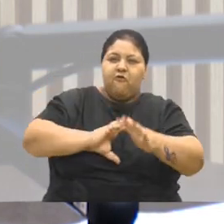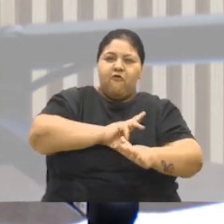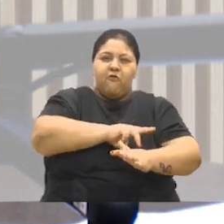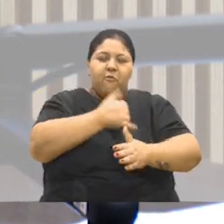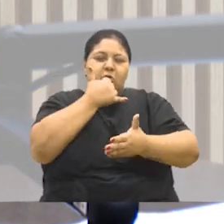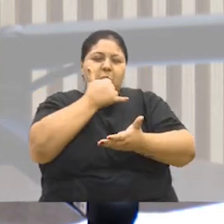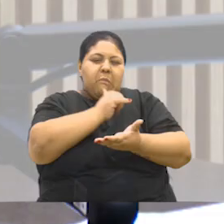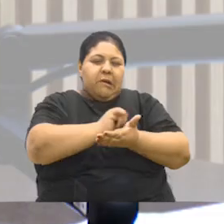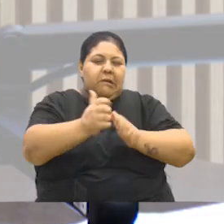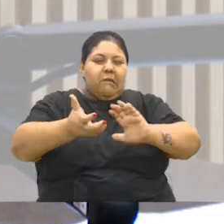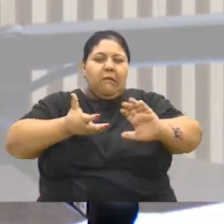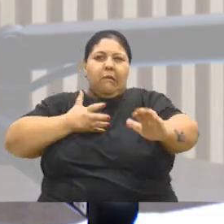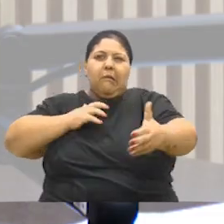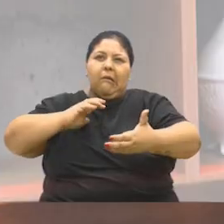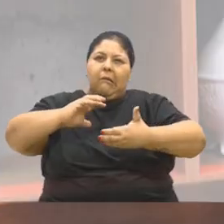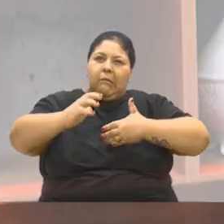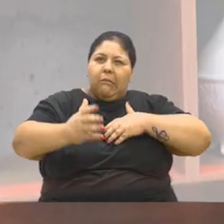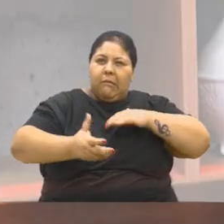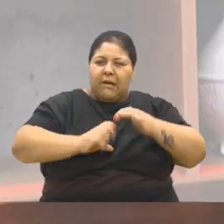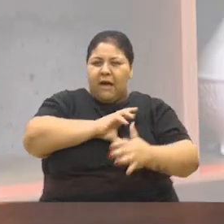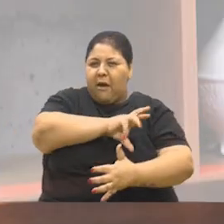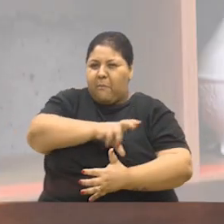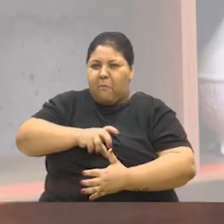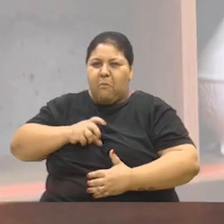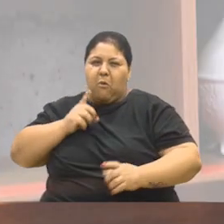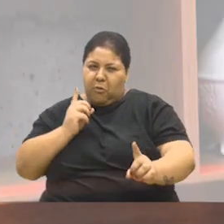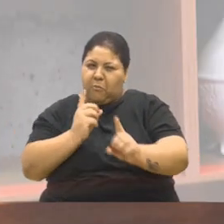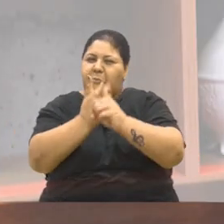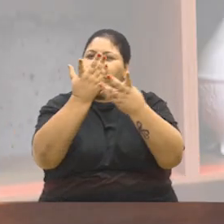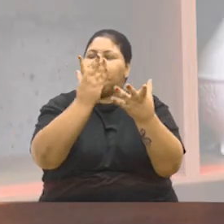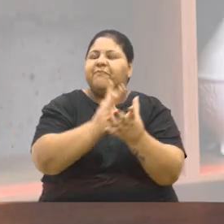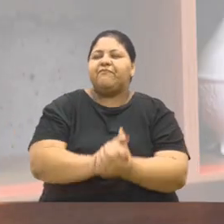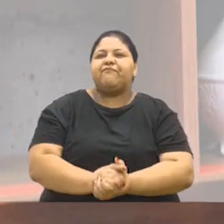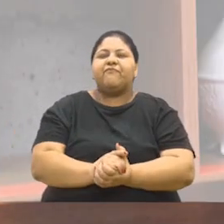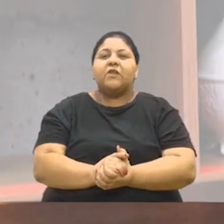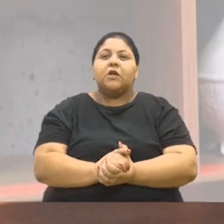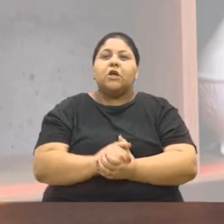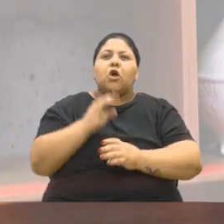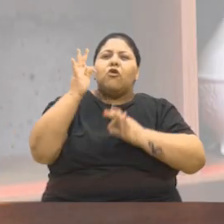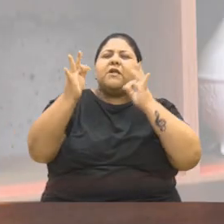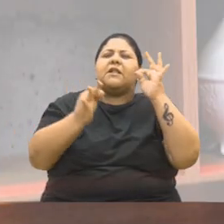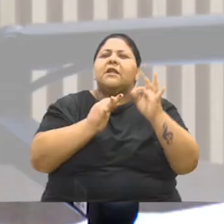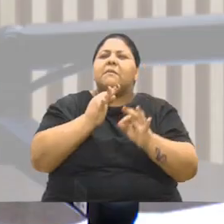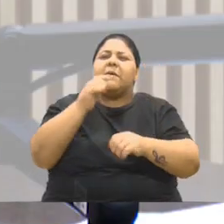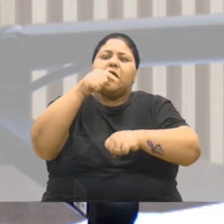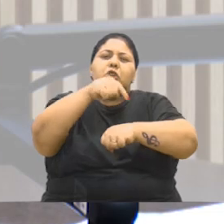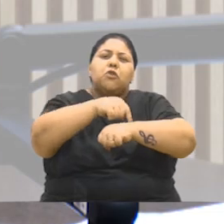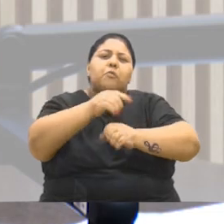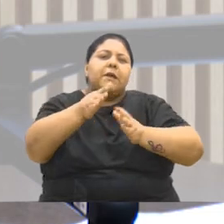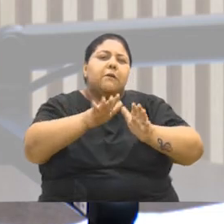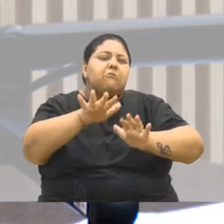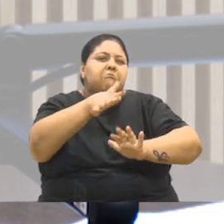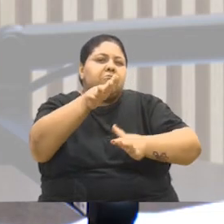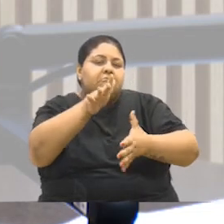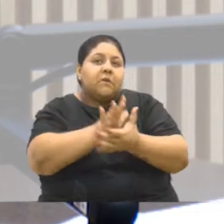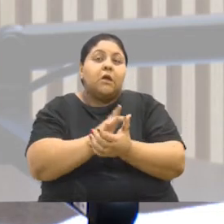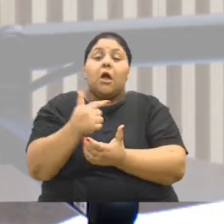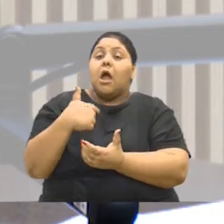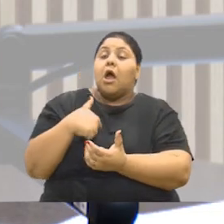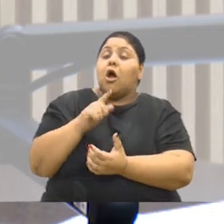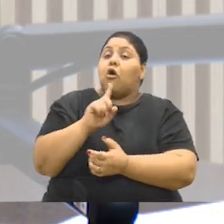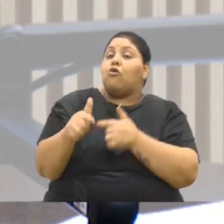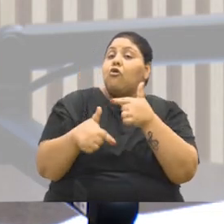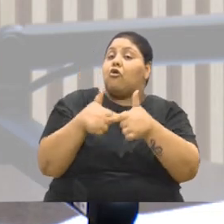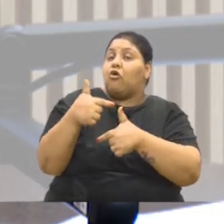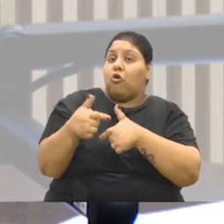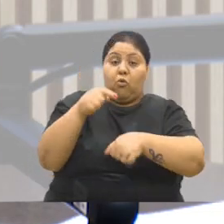empatia e mais amorosidade. Sem dúvida. Um tratamento com você dura quanto tempo? Então, eu não trabalho assim com